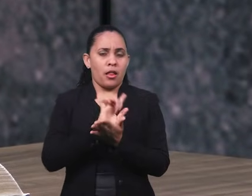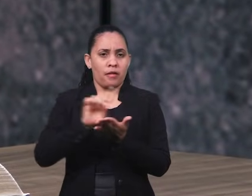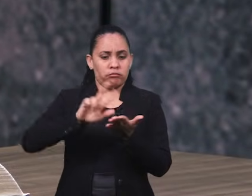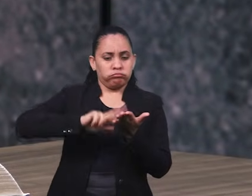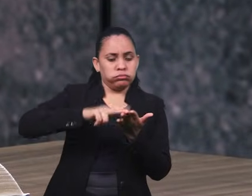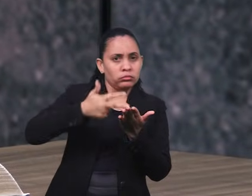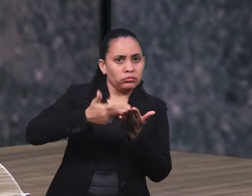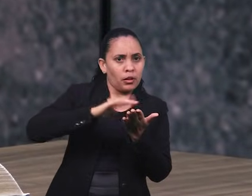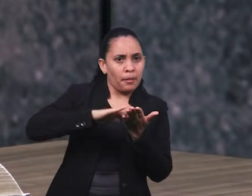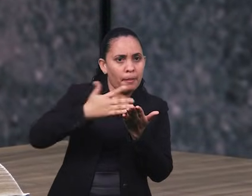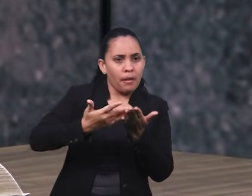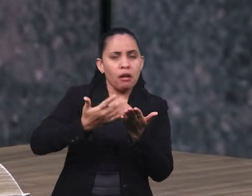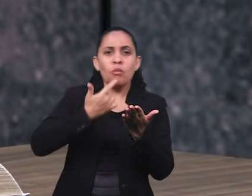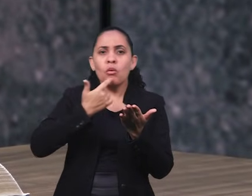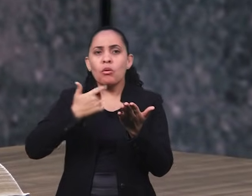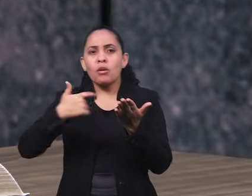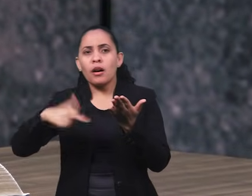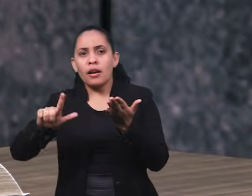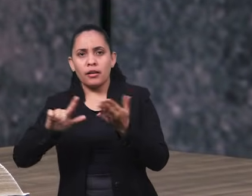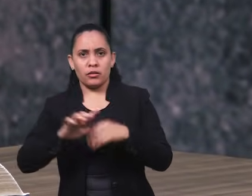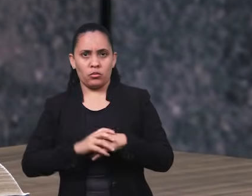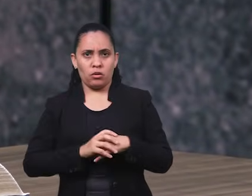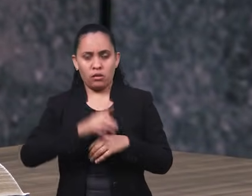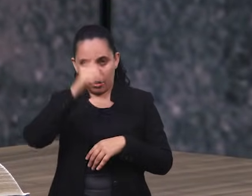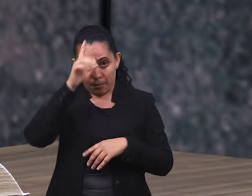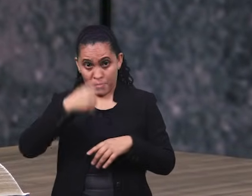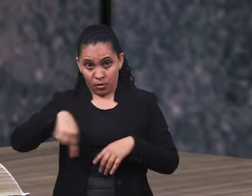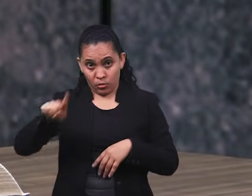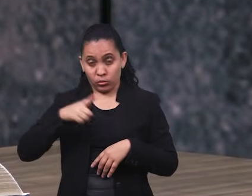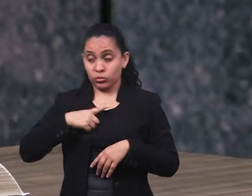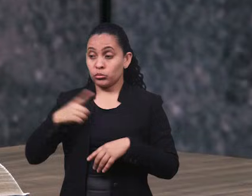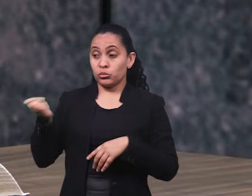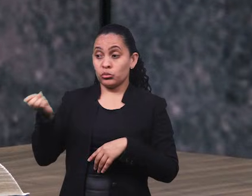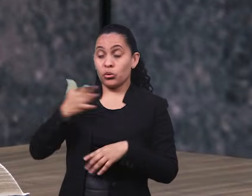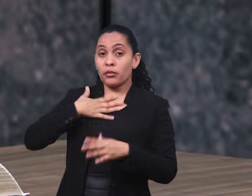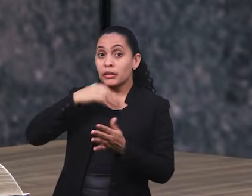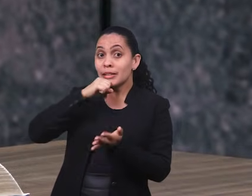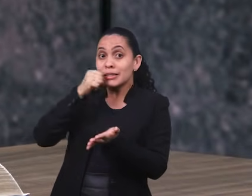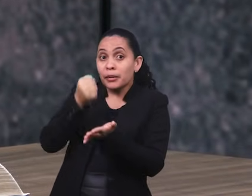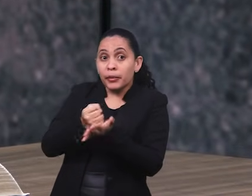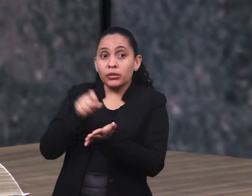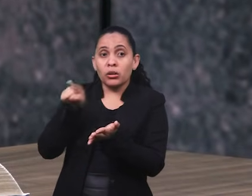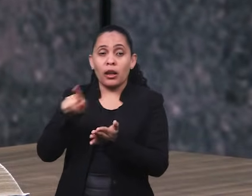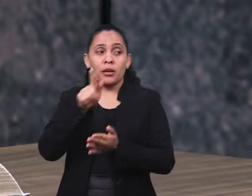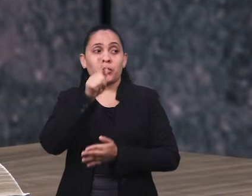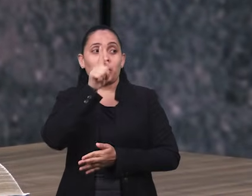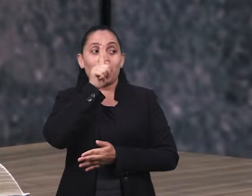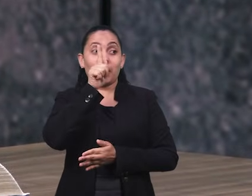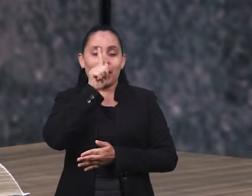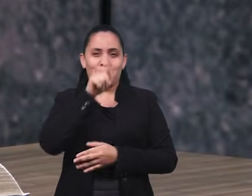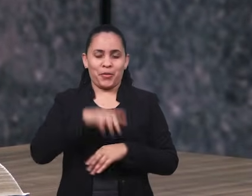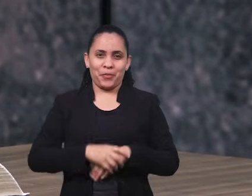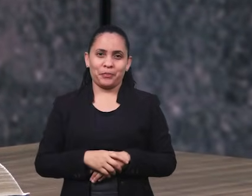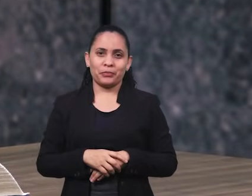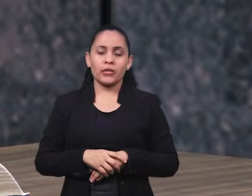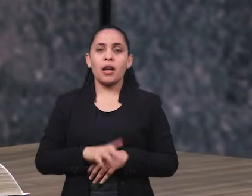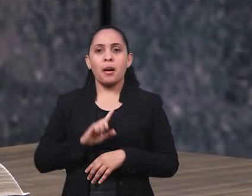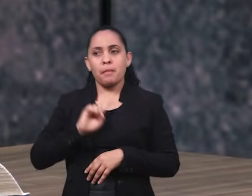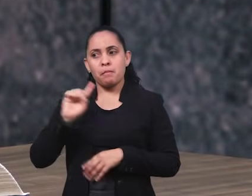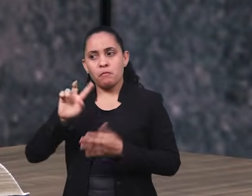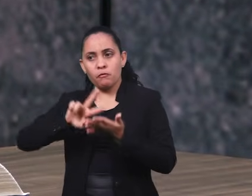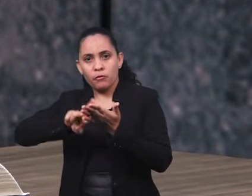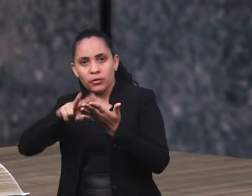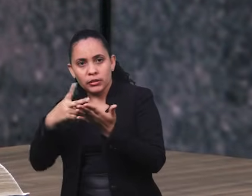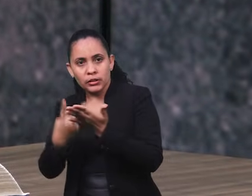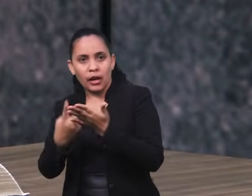para o alemão. O Lutero ele era um profundo conhecedor do Novo Testamento no original grego. Ele traduz direto do grego